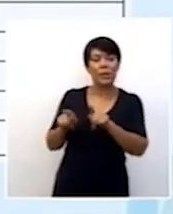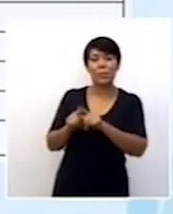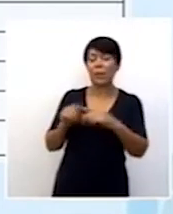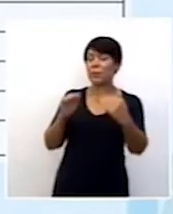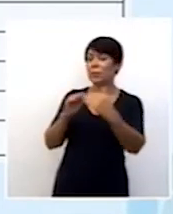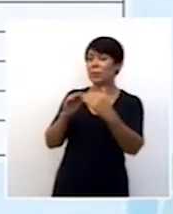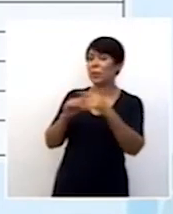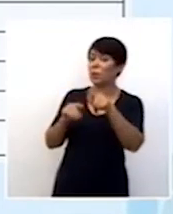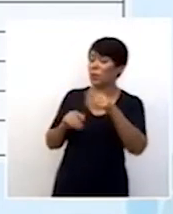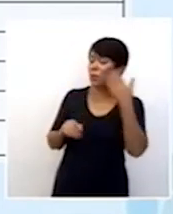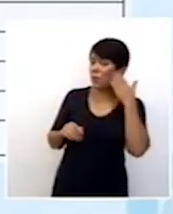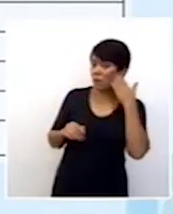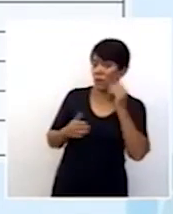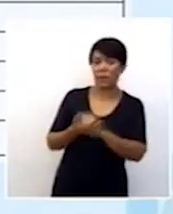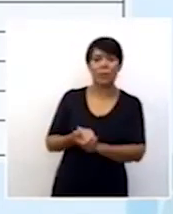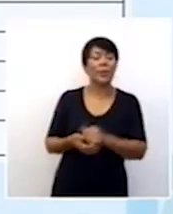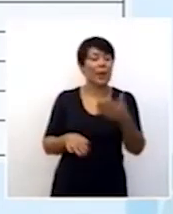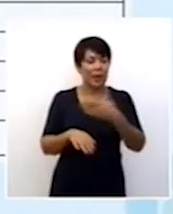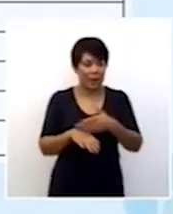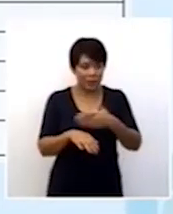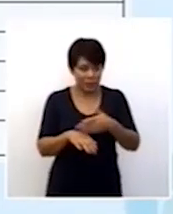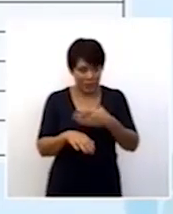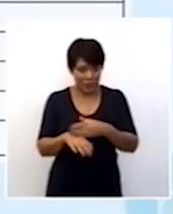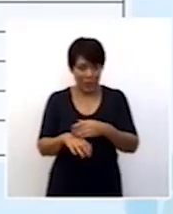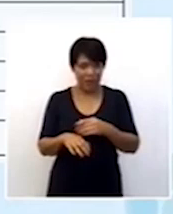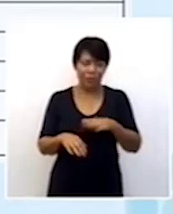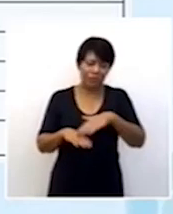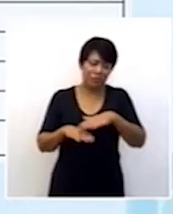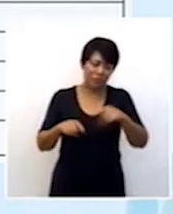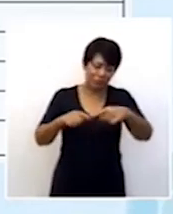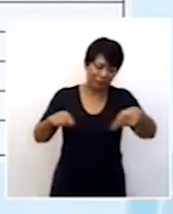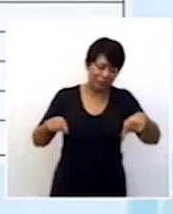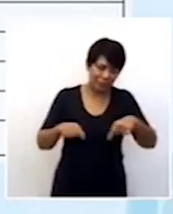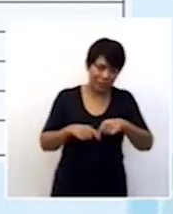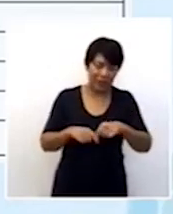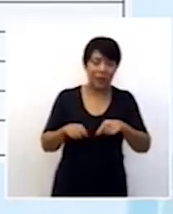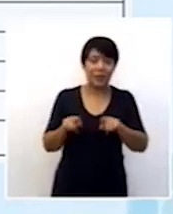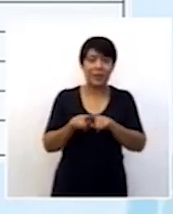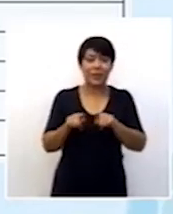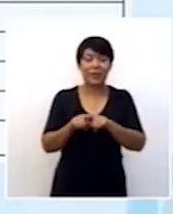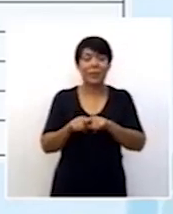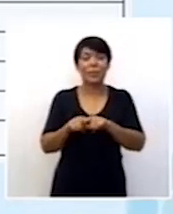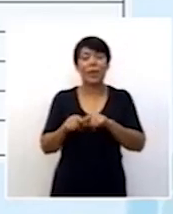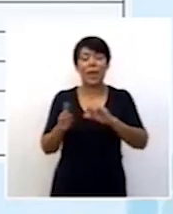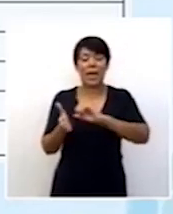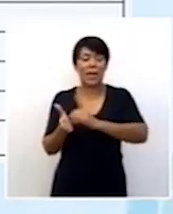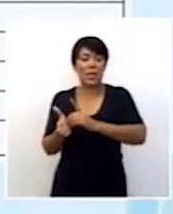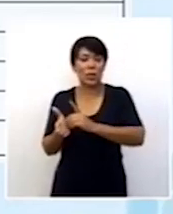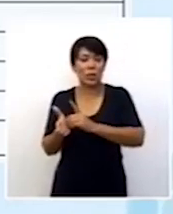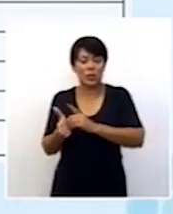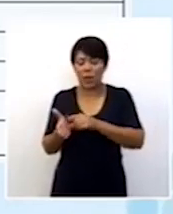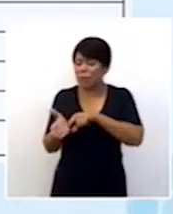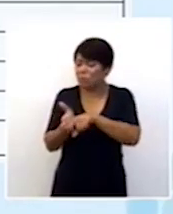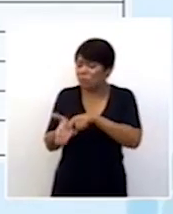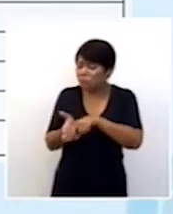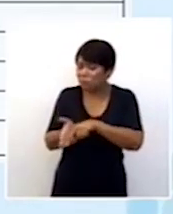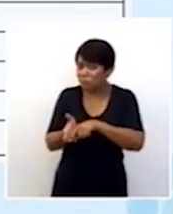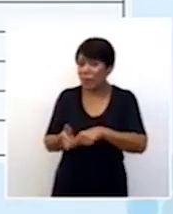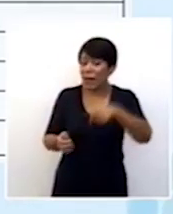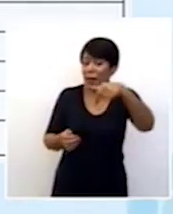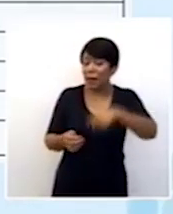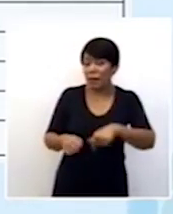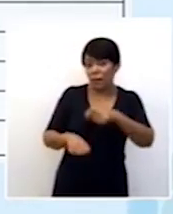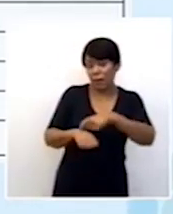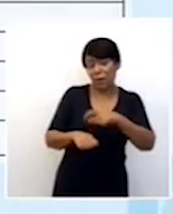você compreendeu. Bom, essa atividade a gente faria em sala de aula e pegaria os dicionários, íamos... Aqui a gente está com